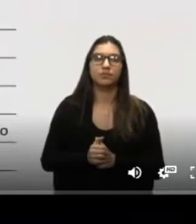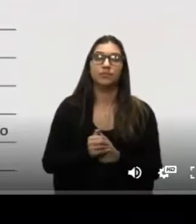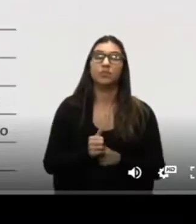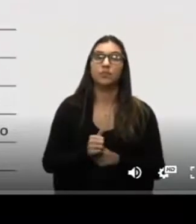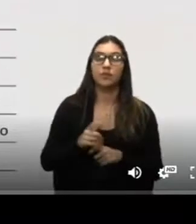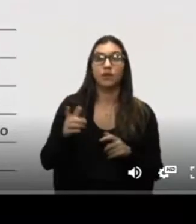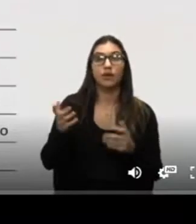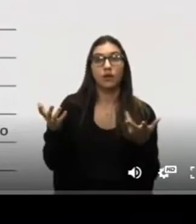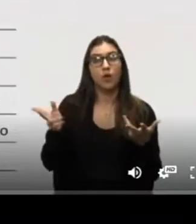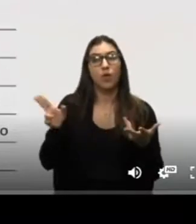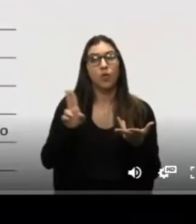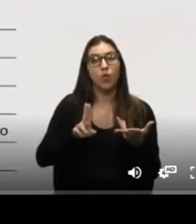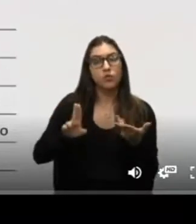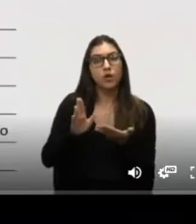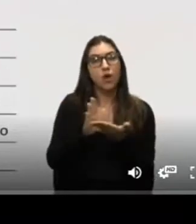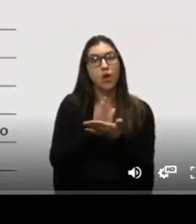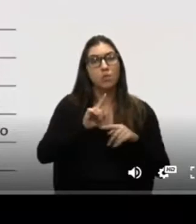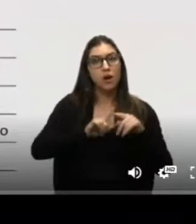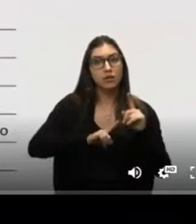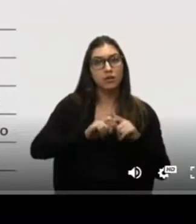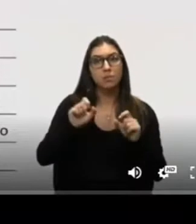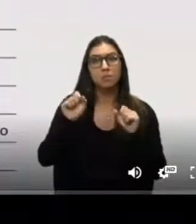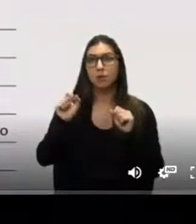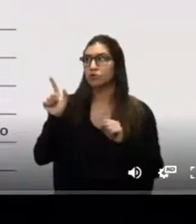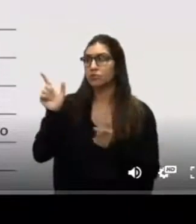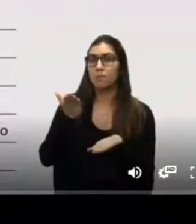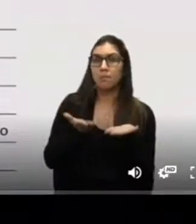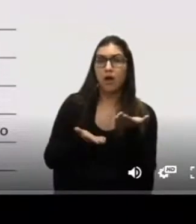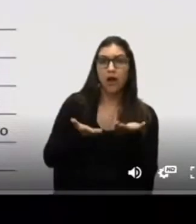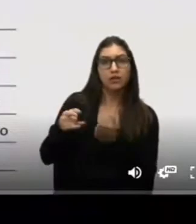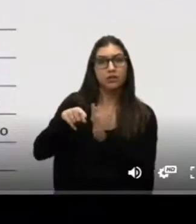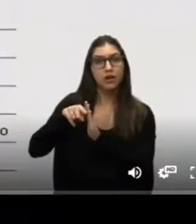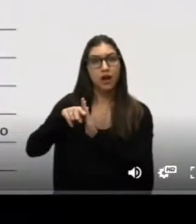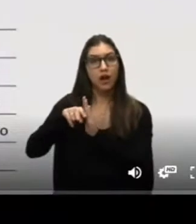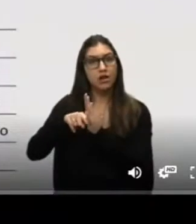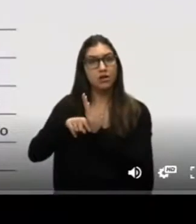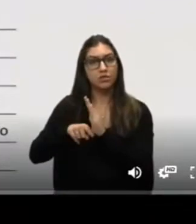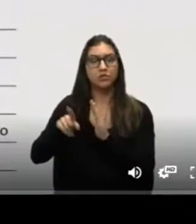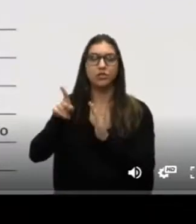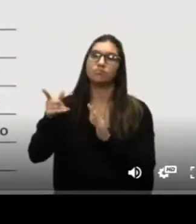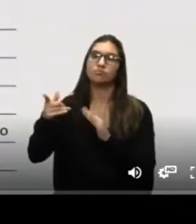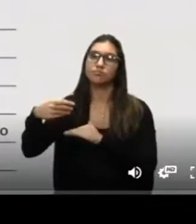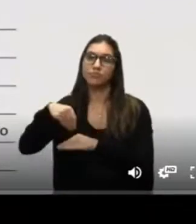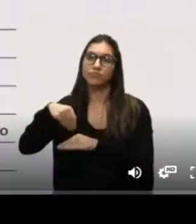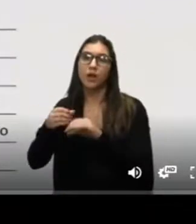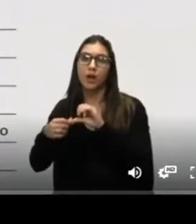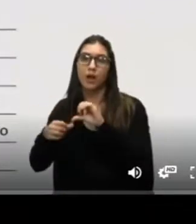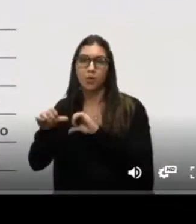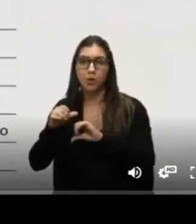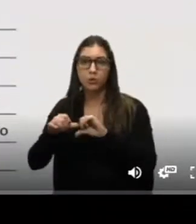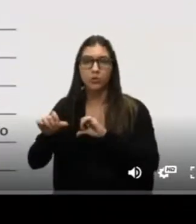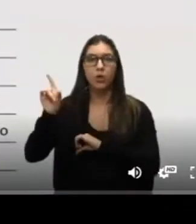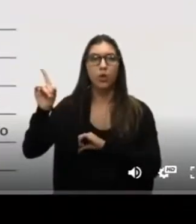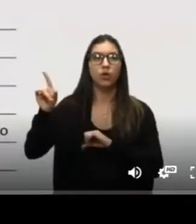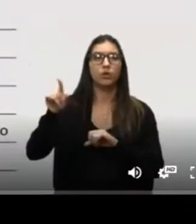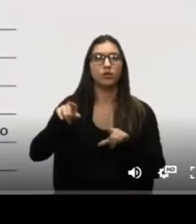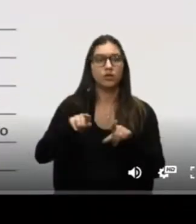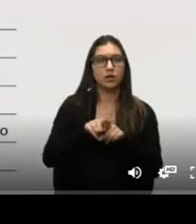alguns materiais. Nós vamos precisar de balança analítica, então uma balança analítica por laboratório, o equipamento